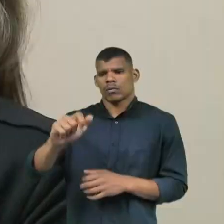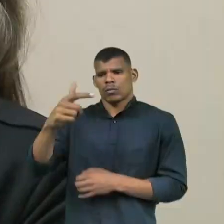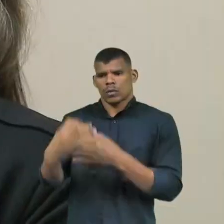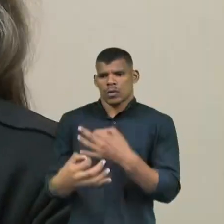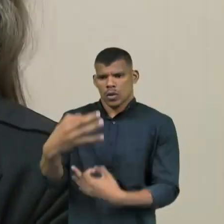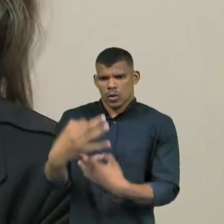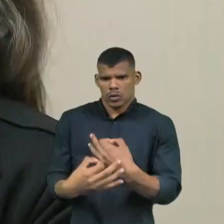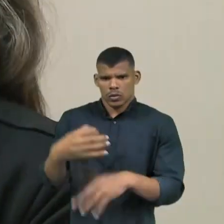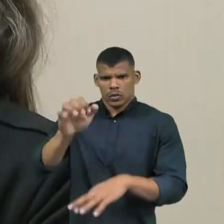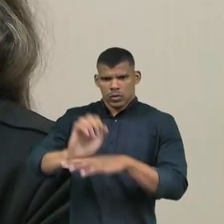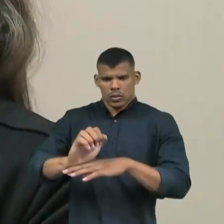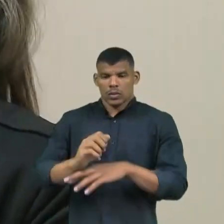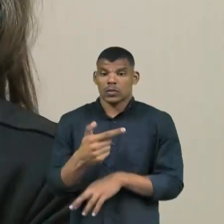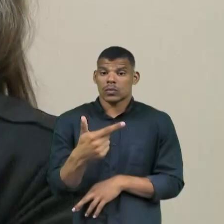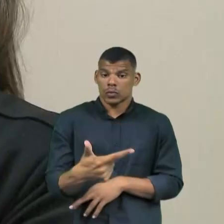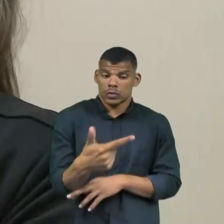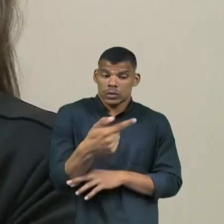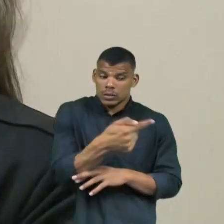e